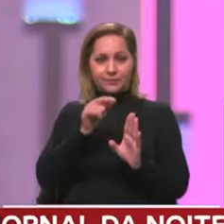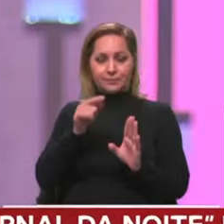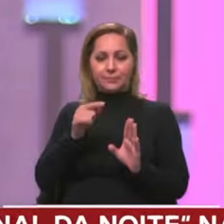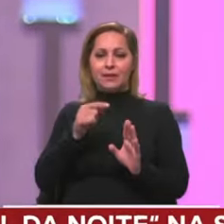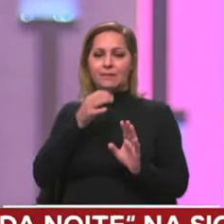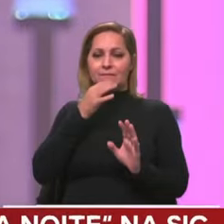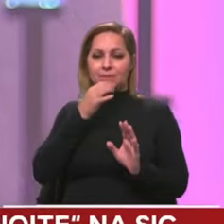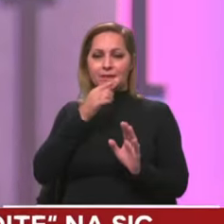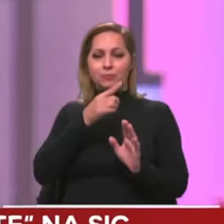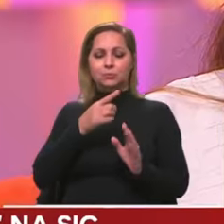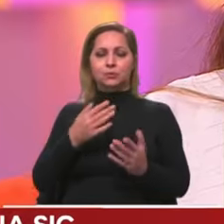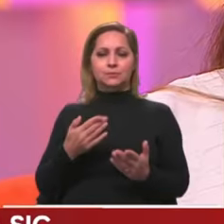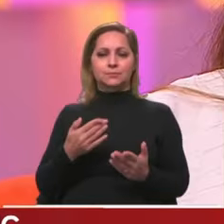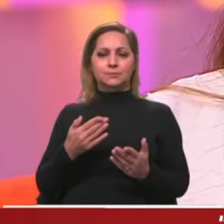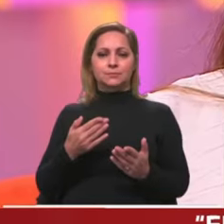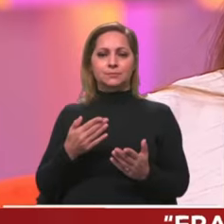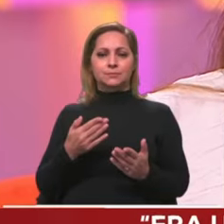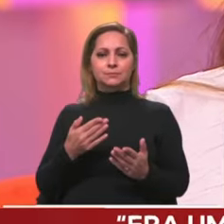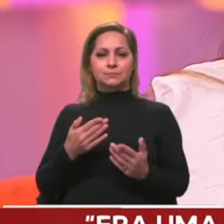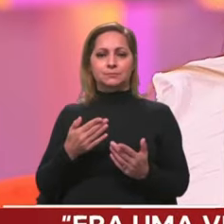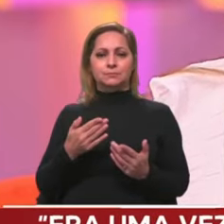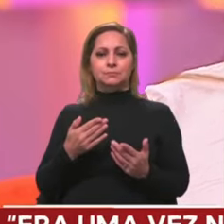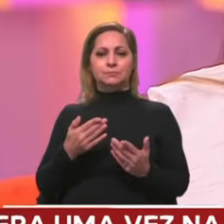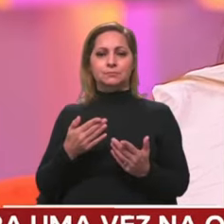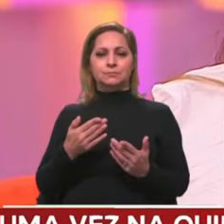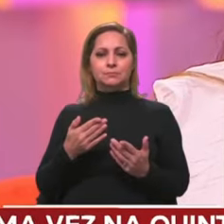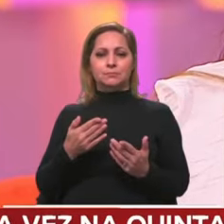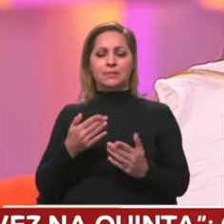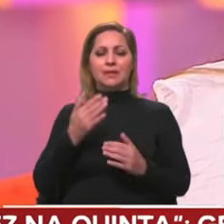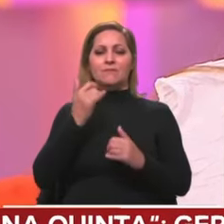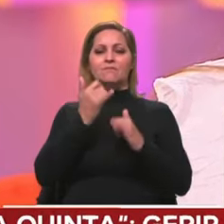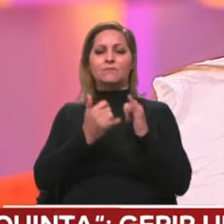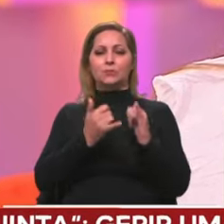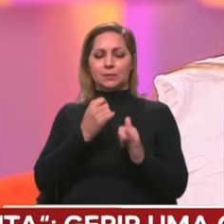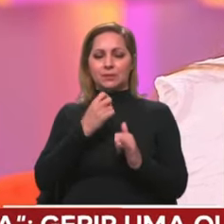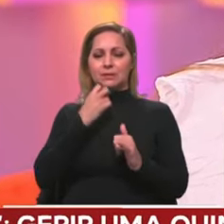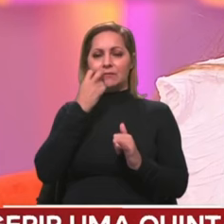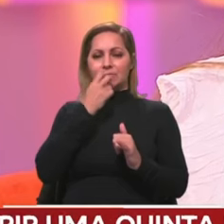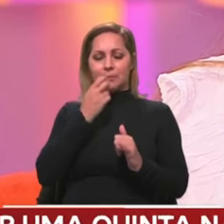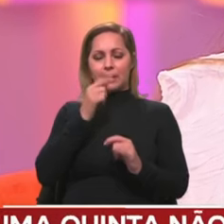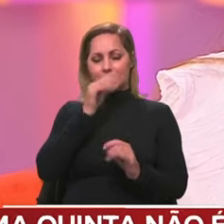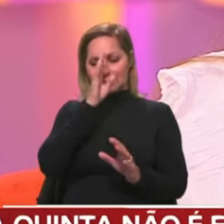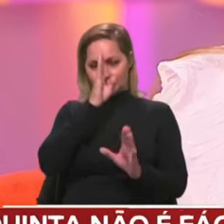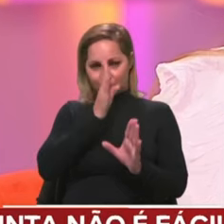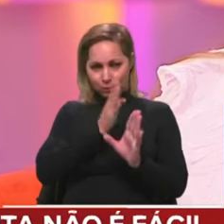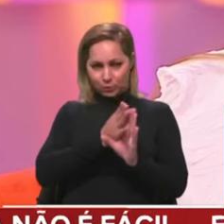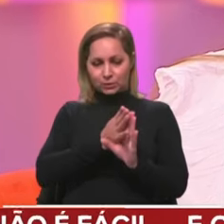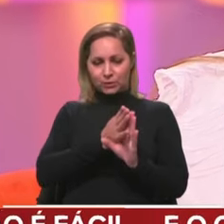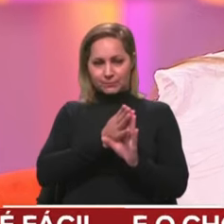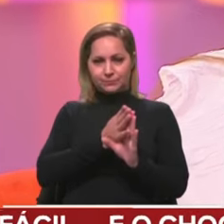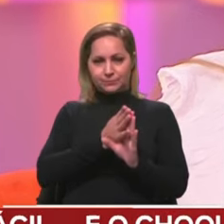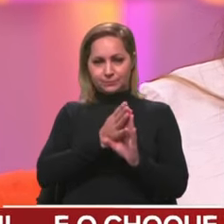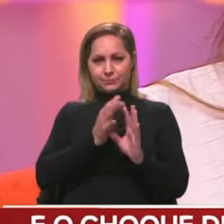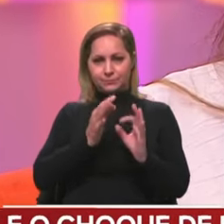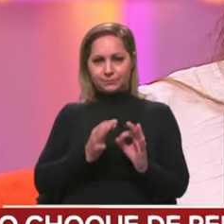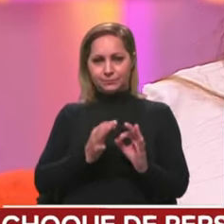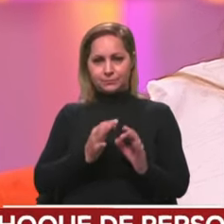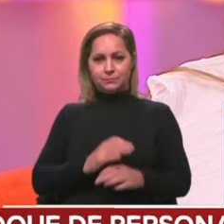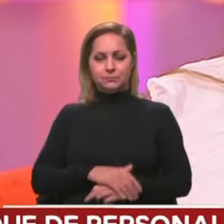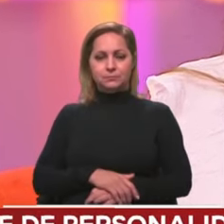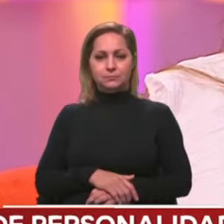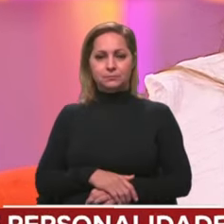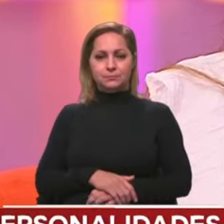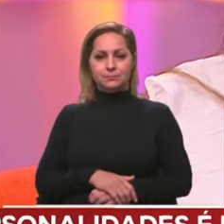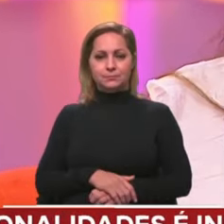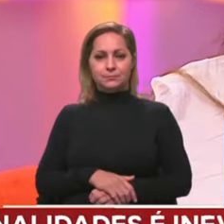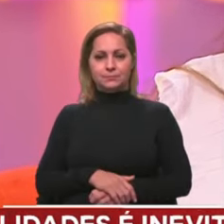de de de violência neste caso verbal e psicológica verbal e psicológica sim não não ele